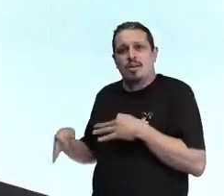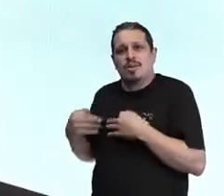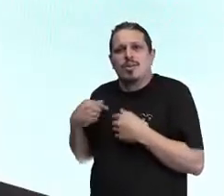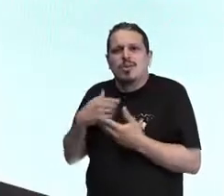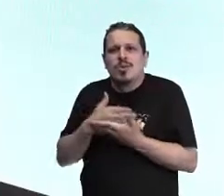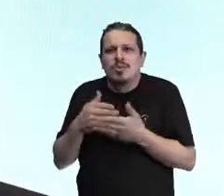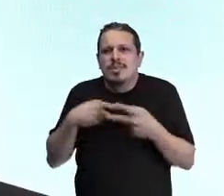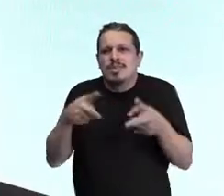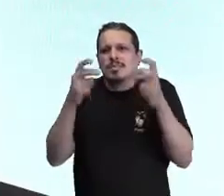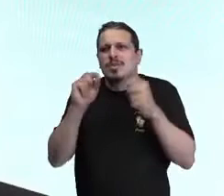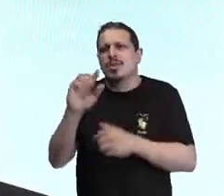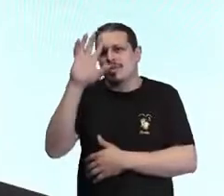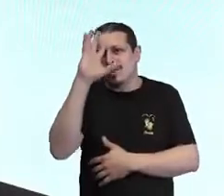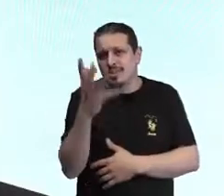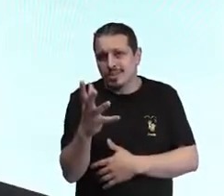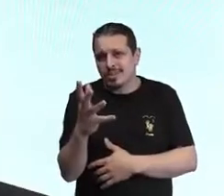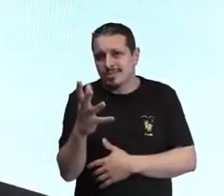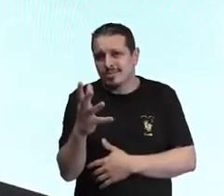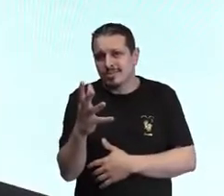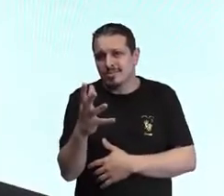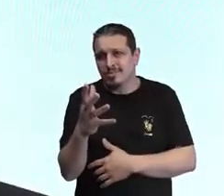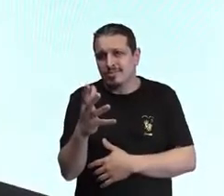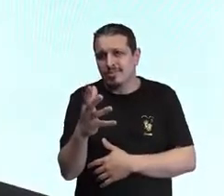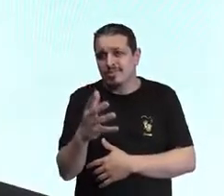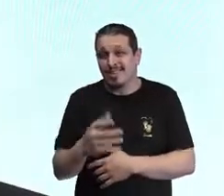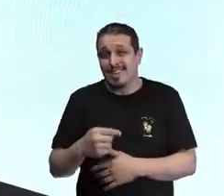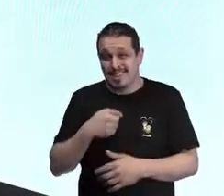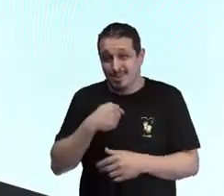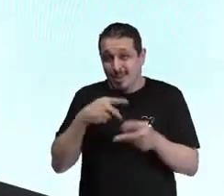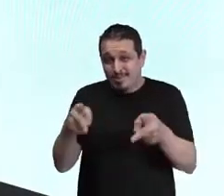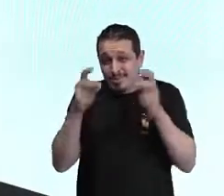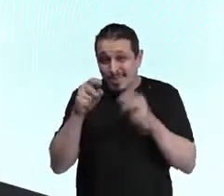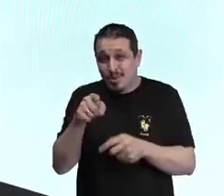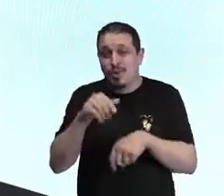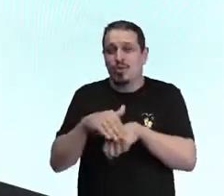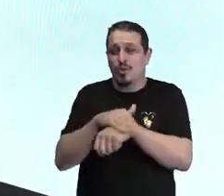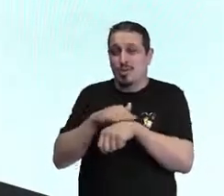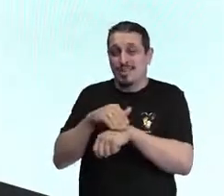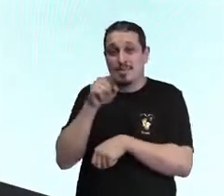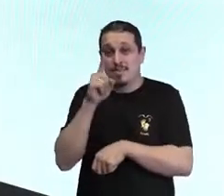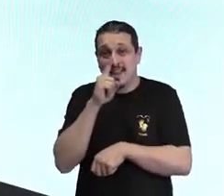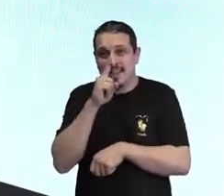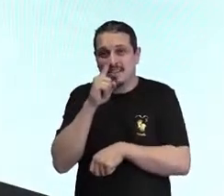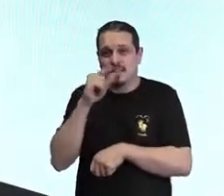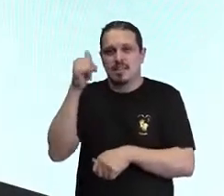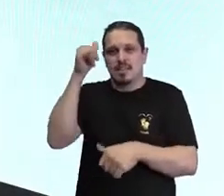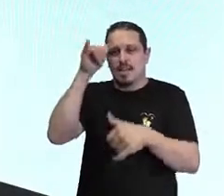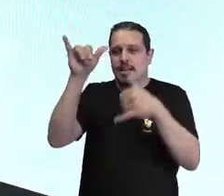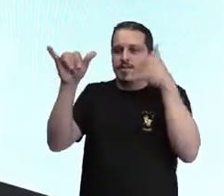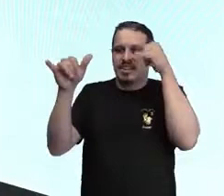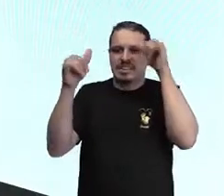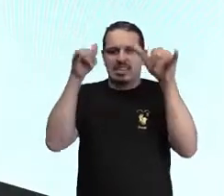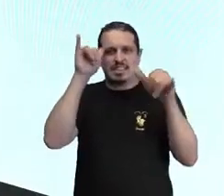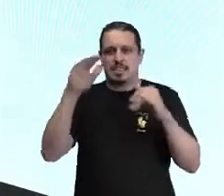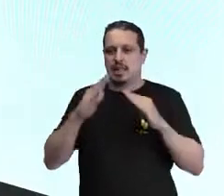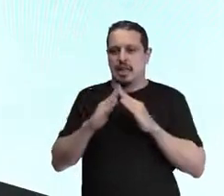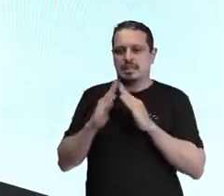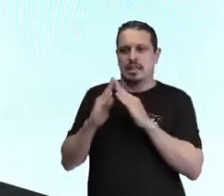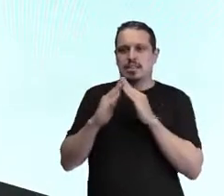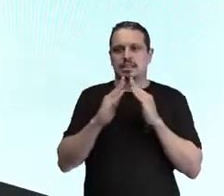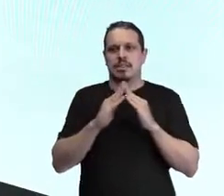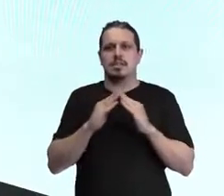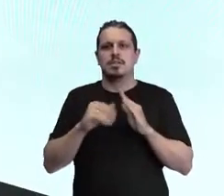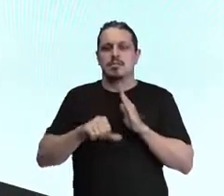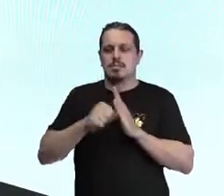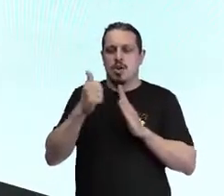acontecendo. Quando eu conversava com essas mães, eu percebia que as mães estavam evitando tirar as crianças de casa, gente,